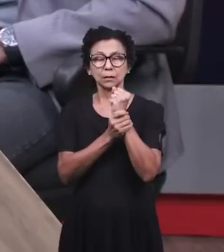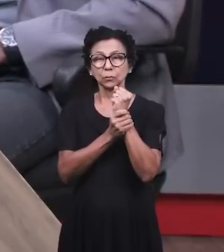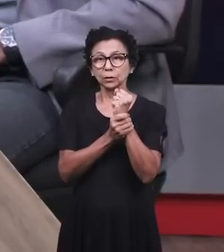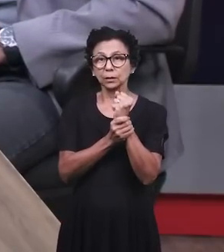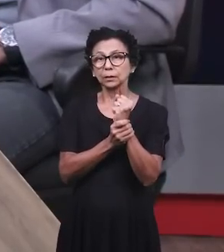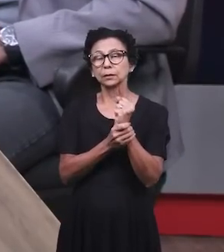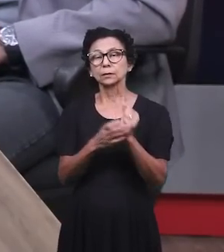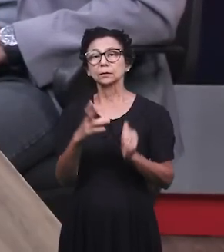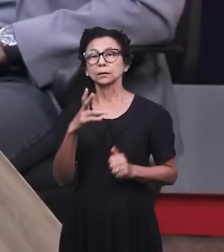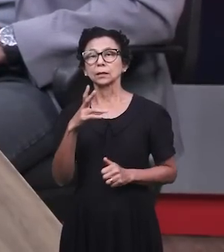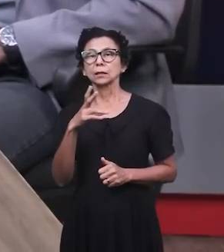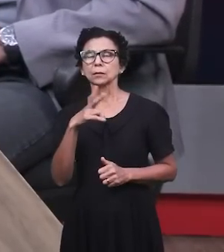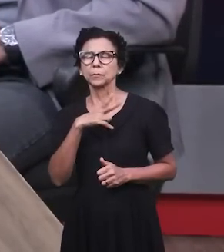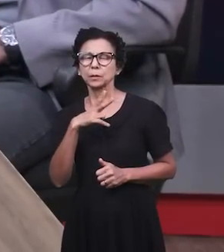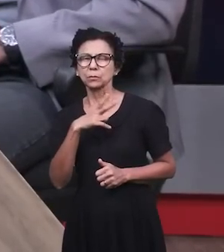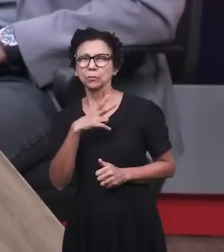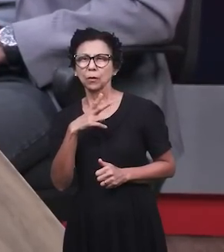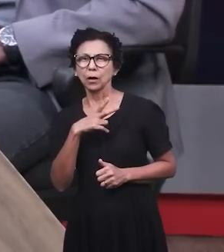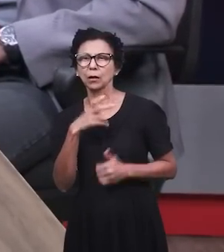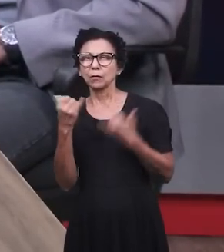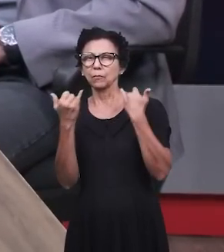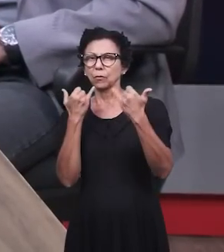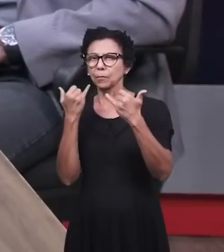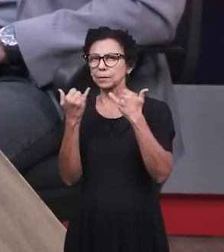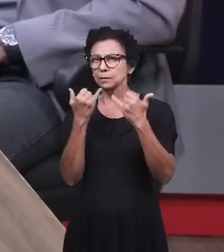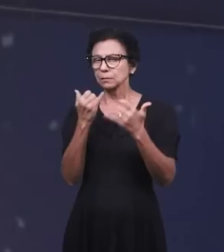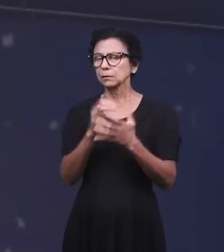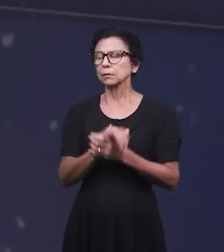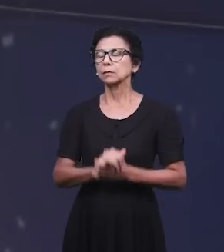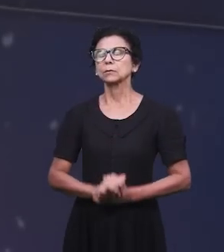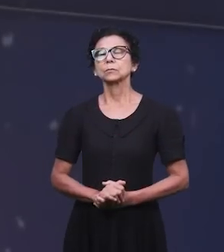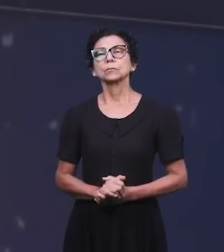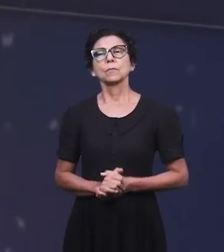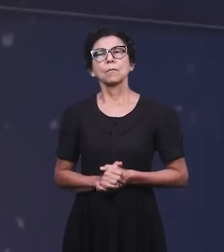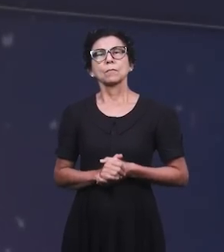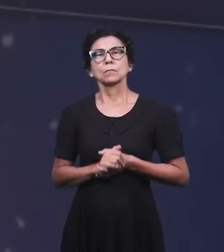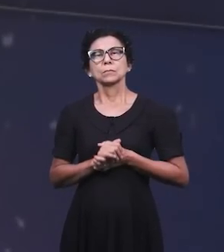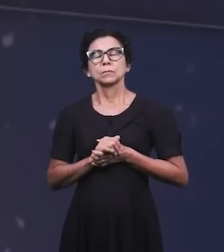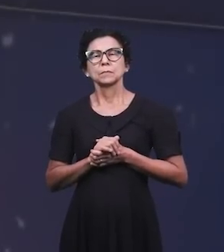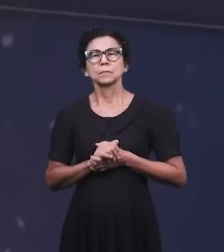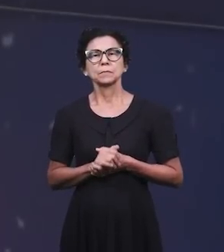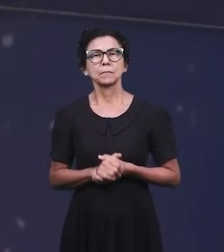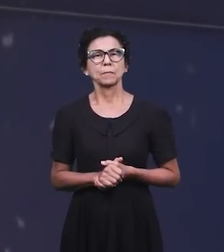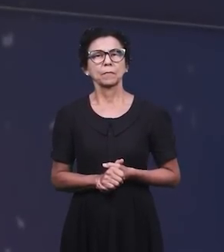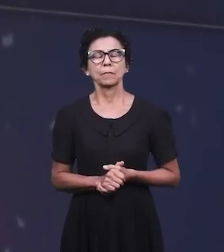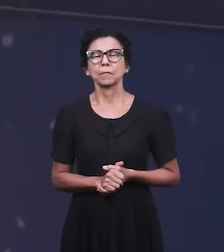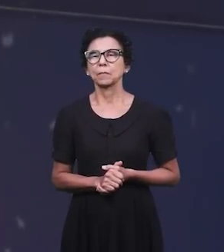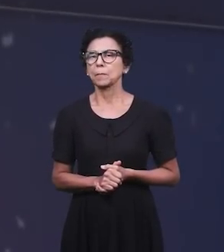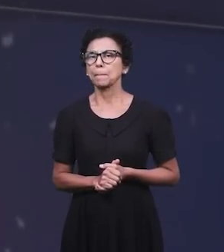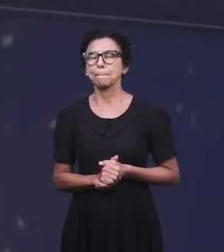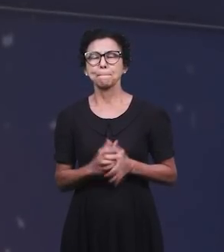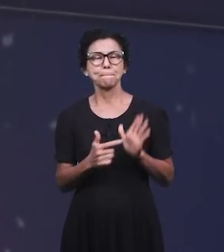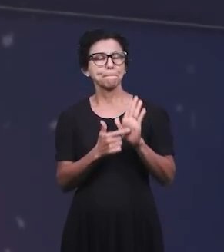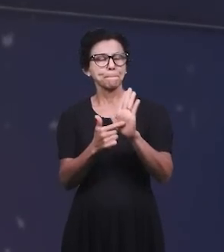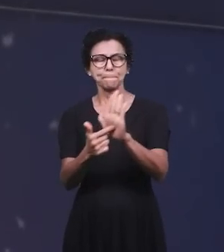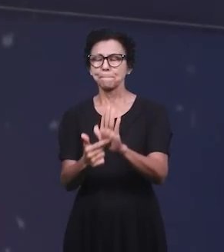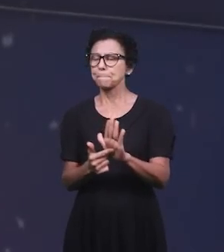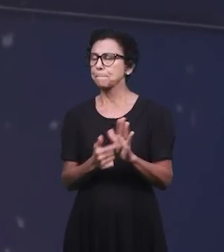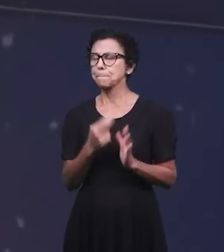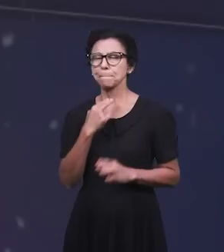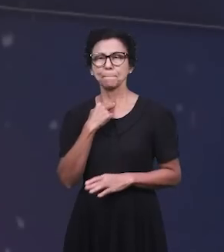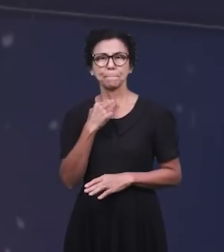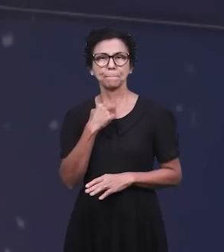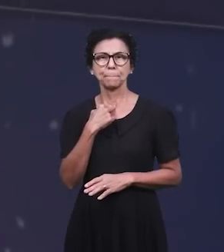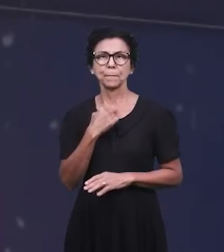se guardar a informação das pessoas de forma protegida, né? Não expor de qualquer forma. Então, a gente tem